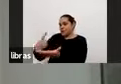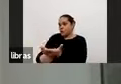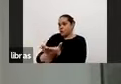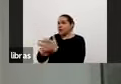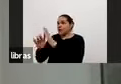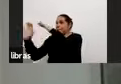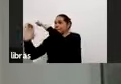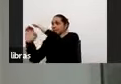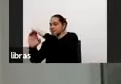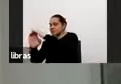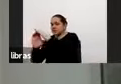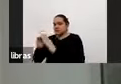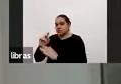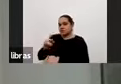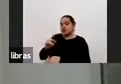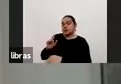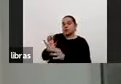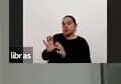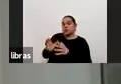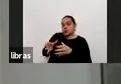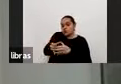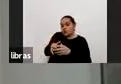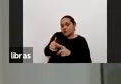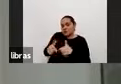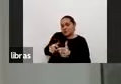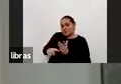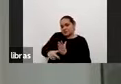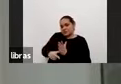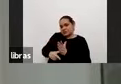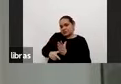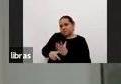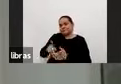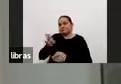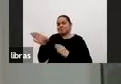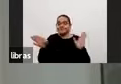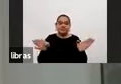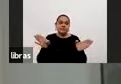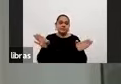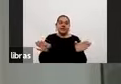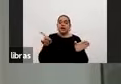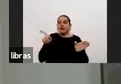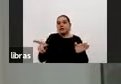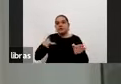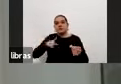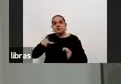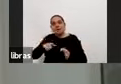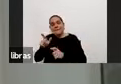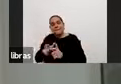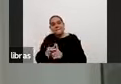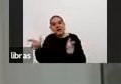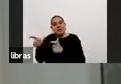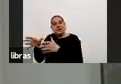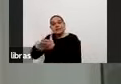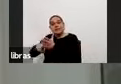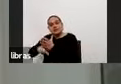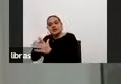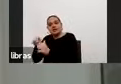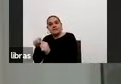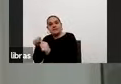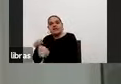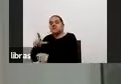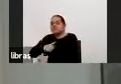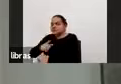né? Eles possibilitaram que esse trabalhador tivesse garantido a sua renda, uma parte importante desses